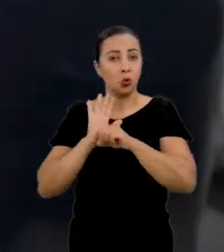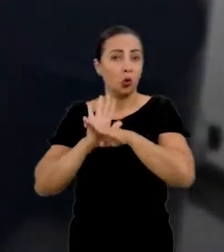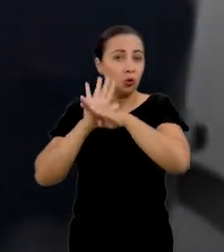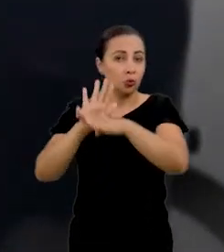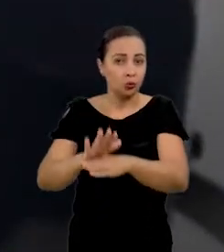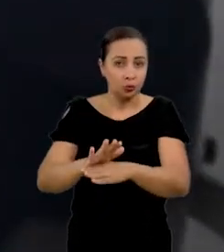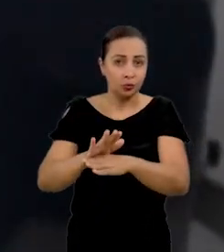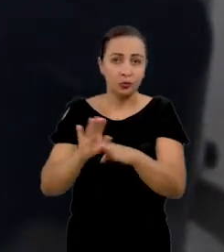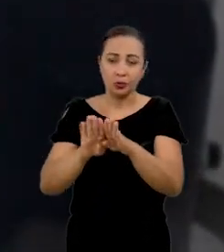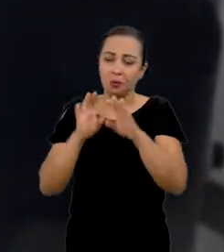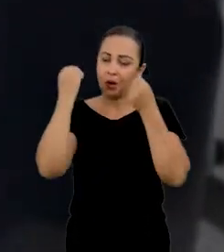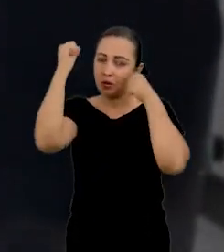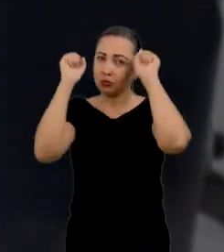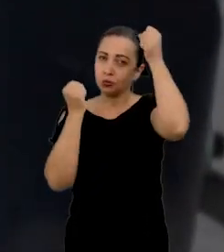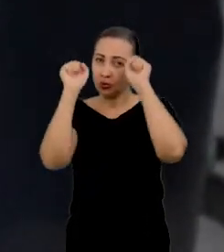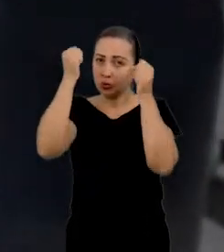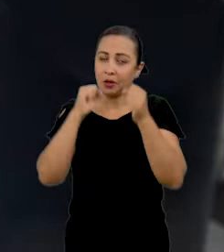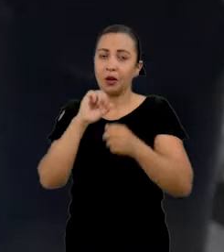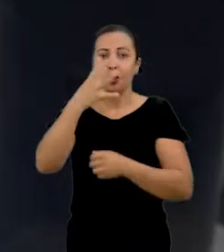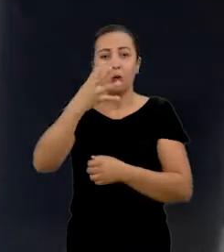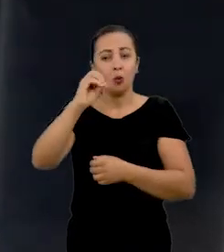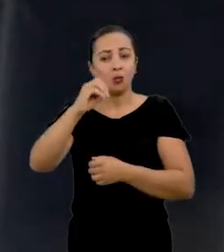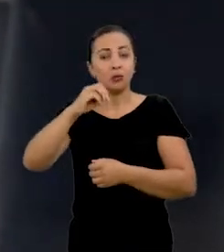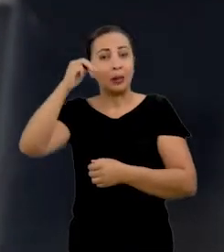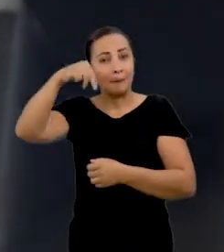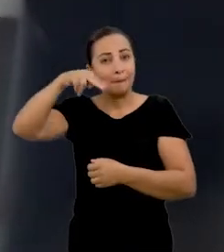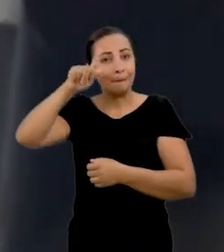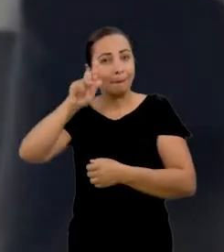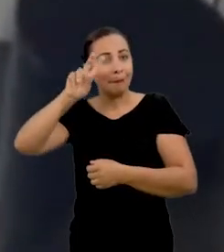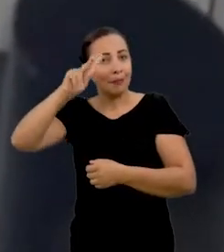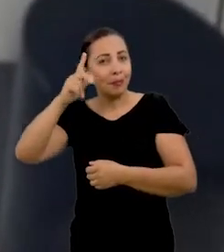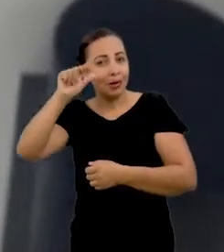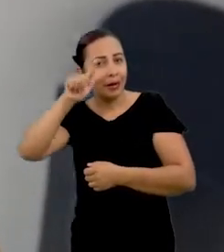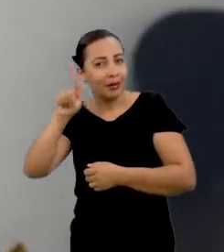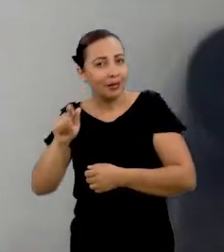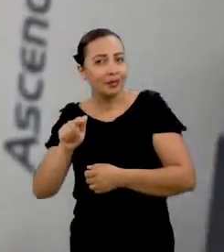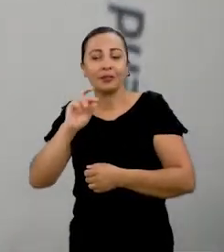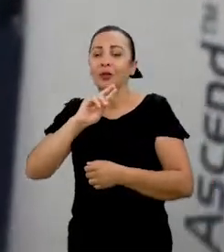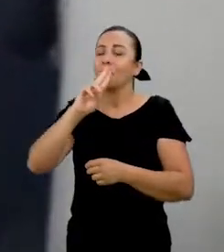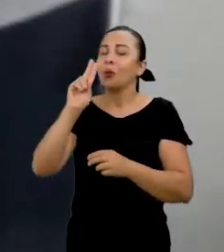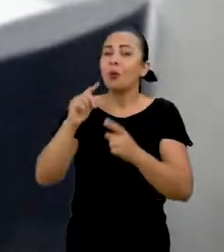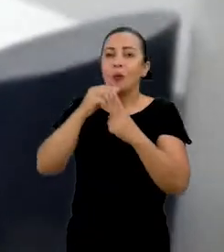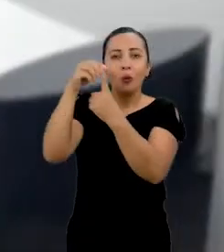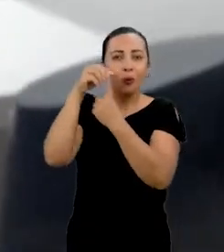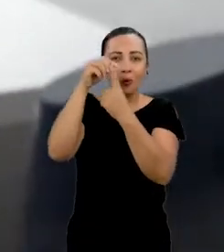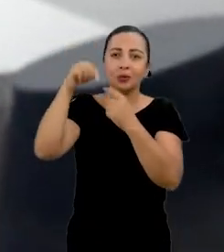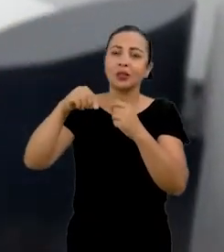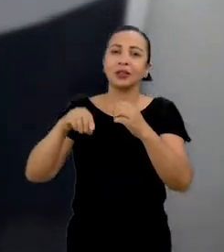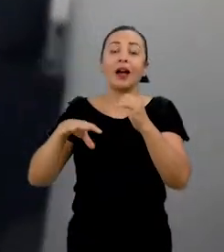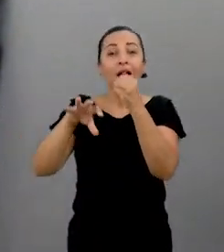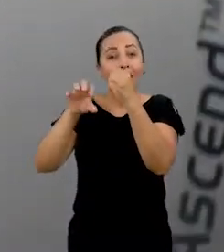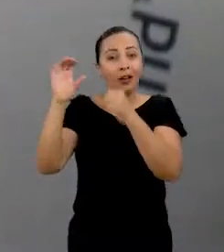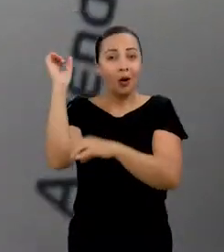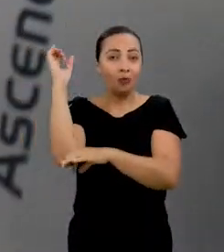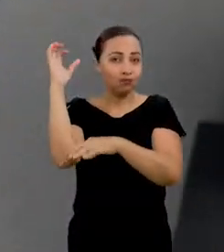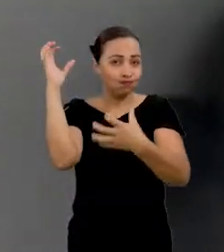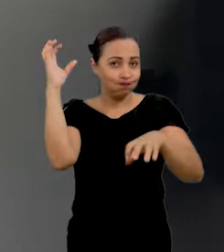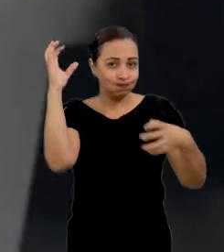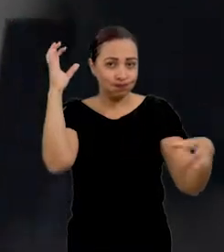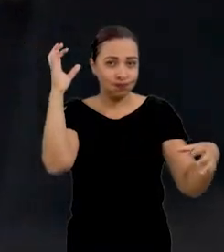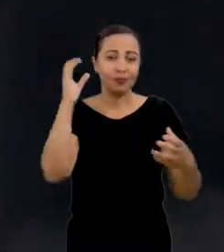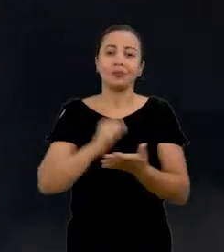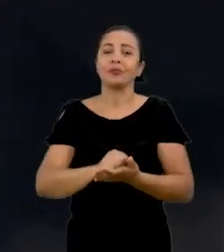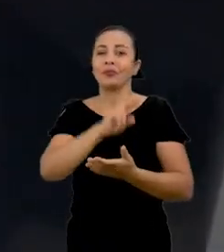a nível quali e quantitativo. Então, para isso, nós realizamos experimentos de ressonância magnética nuclear